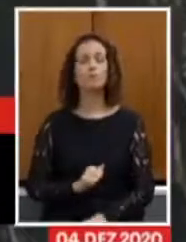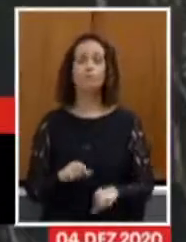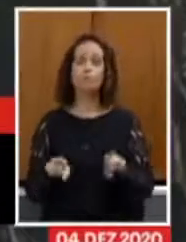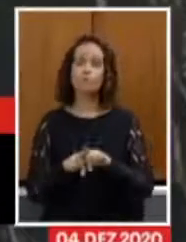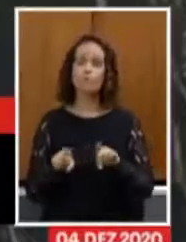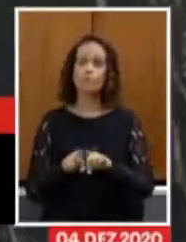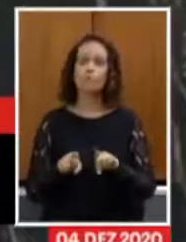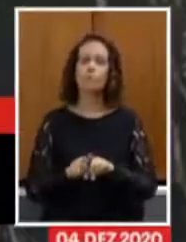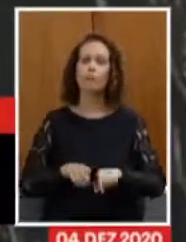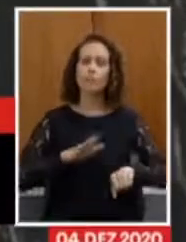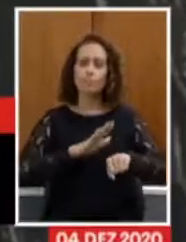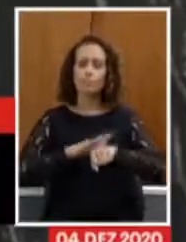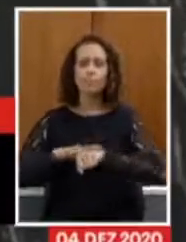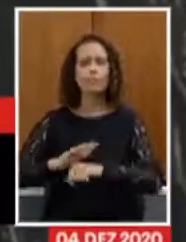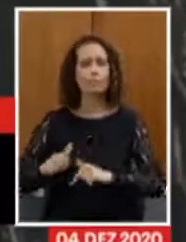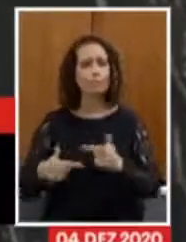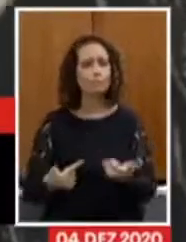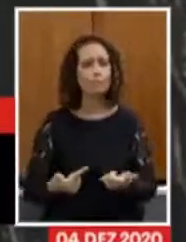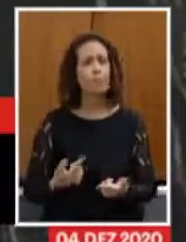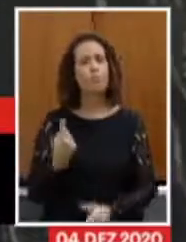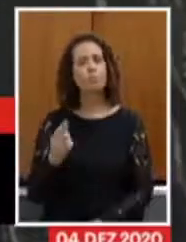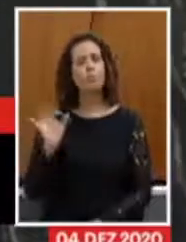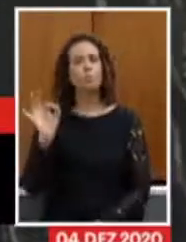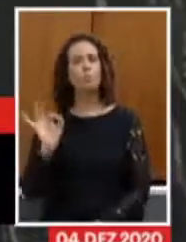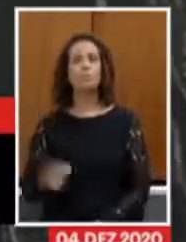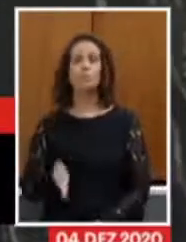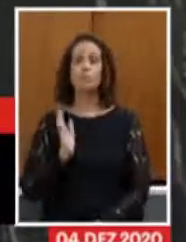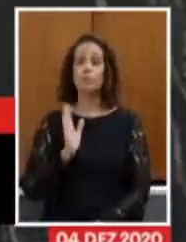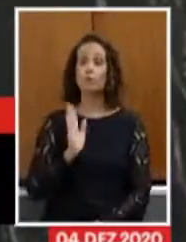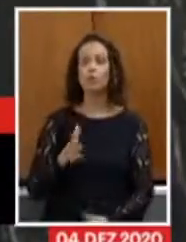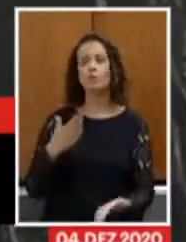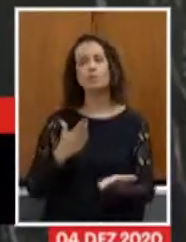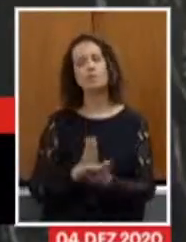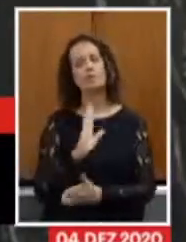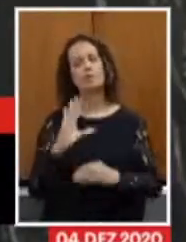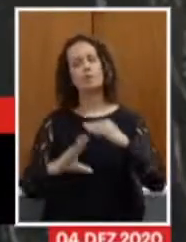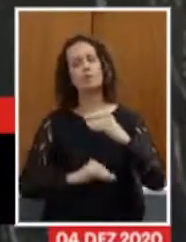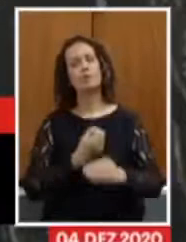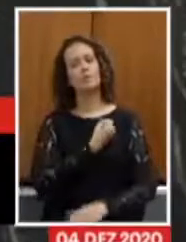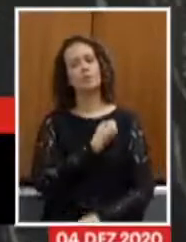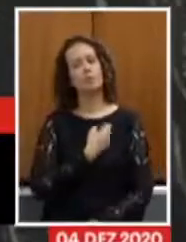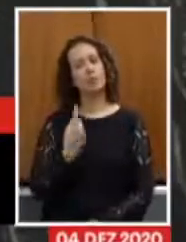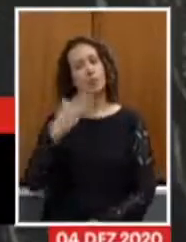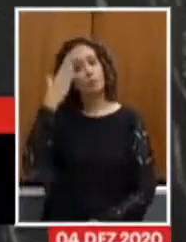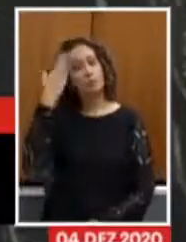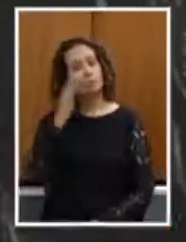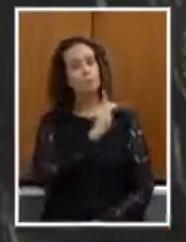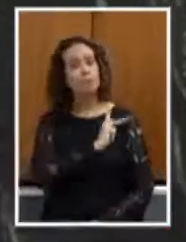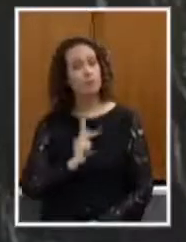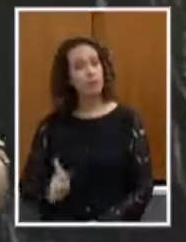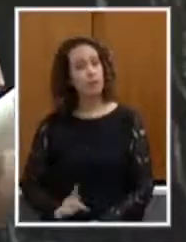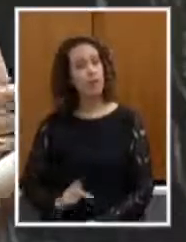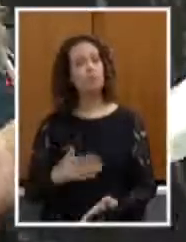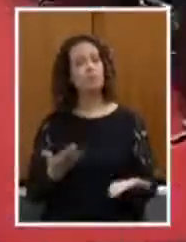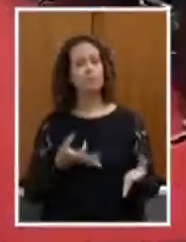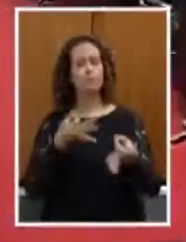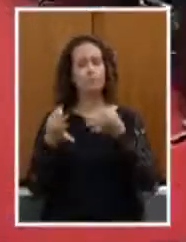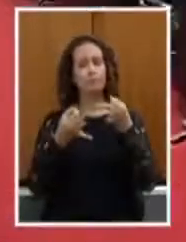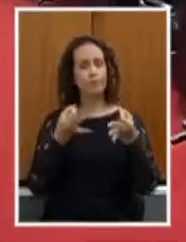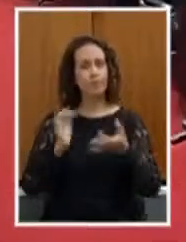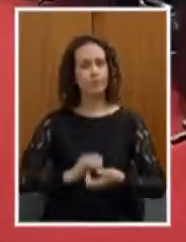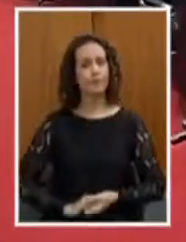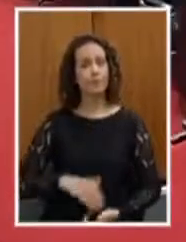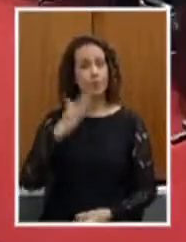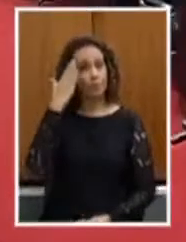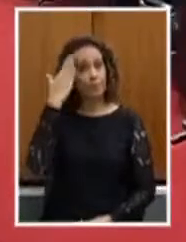a execução do 1% da FAPEMIG, conforme nós já aprovamos na emenda número 1. Obrigada, presidente. São essas as considerações. Muito obrigado,